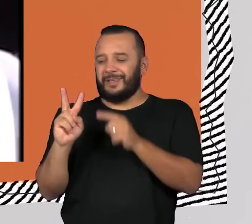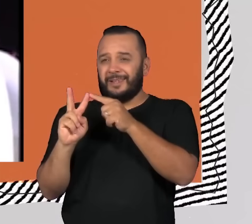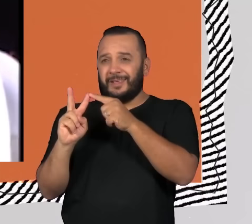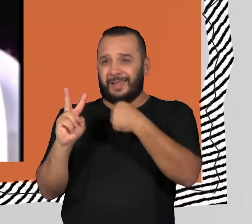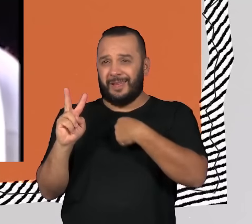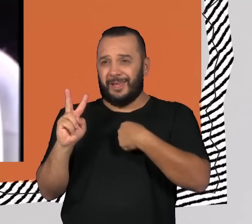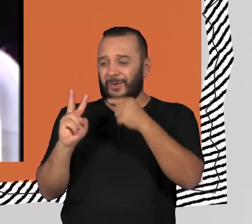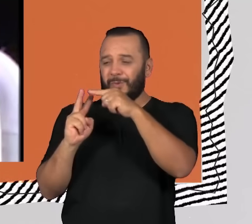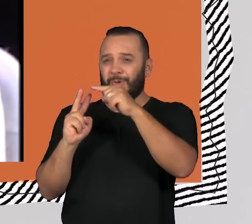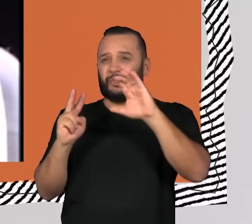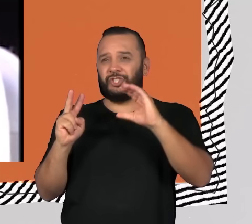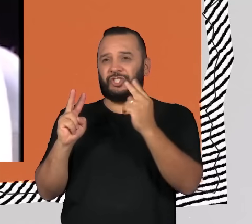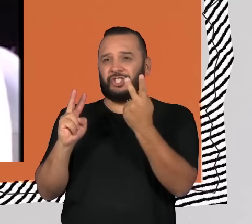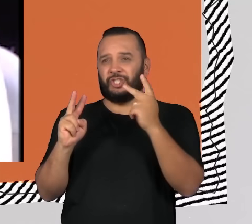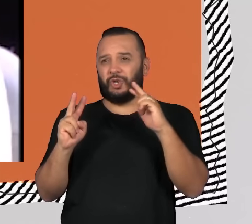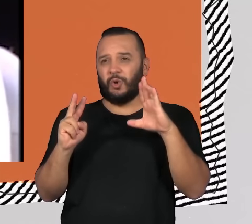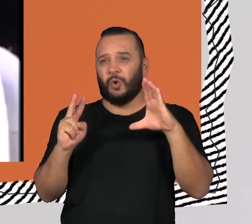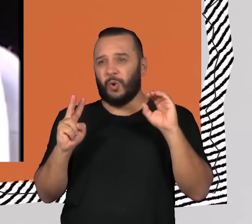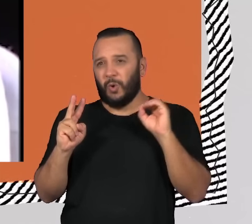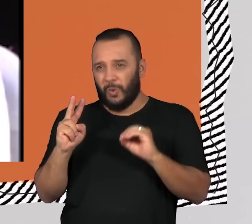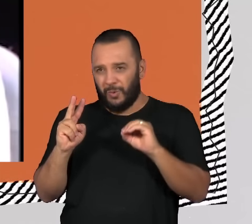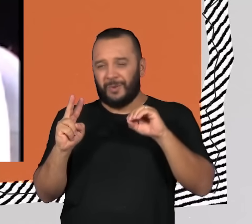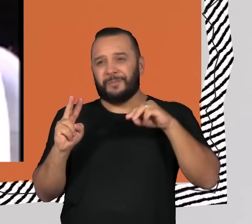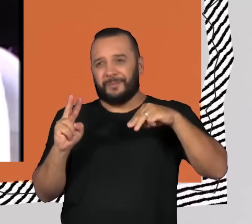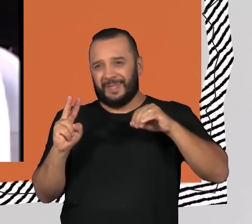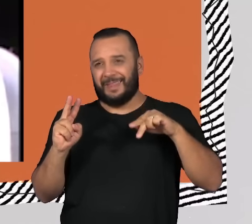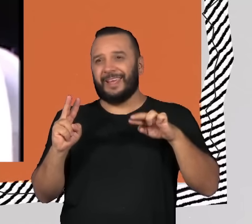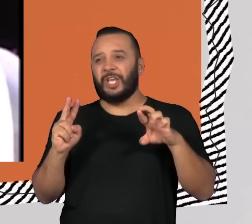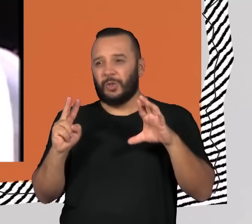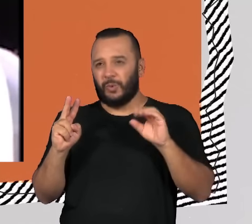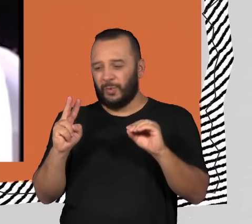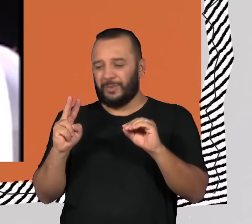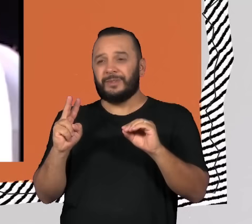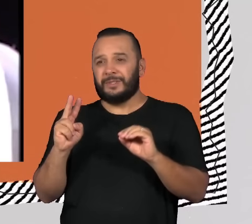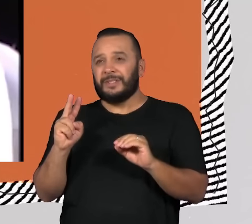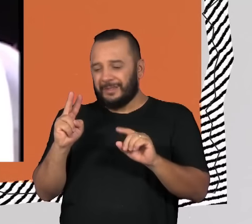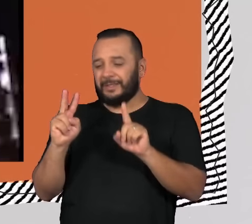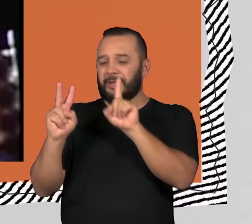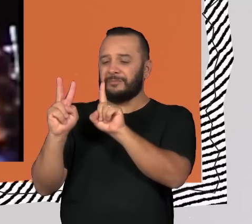Fui eu e o Chico Mineiro,